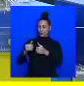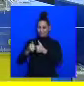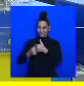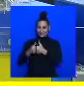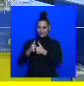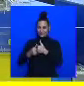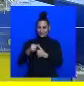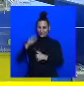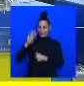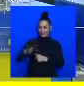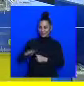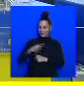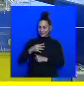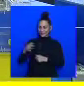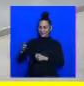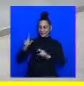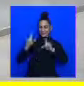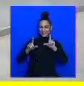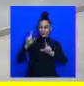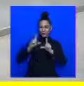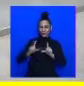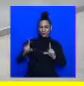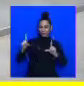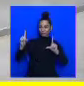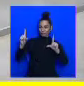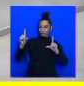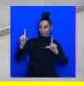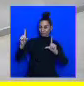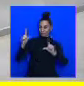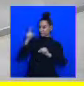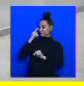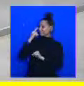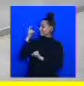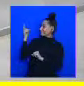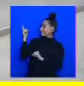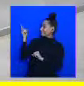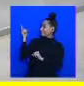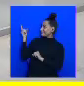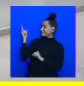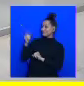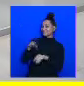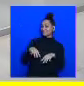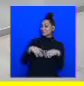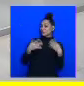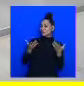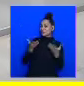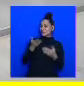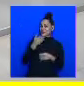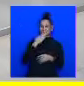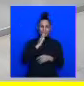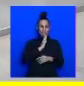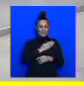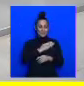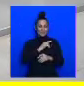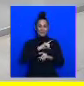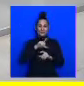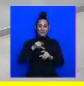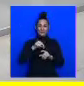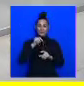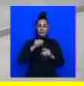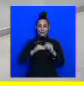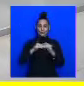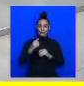futebol, conforme a tabela de times exposta no nosso telão de LED. E aí, qual é o seu time do coração, hein? Sorteio do